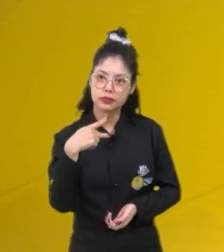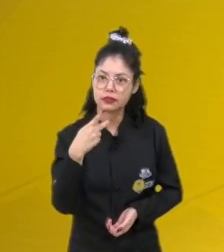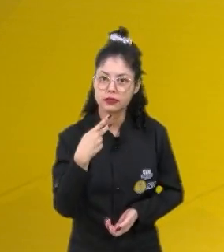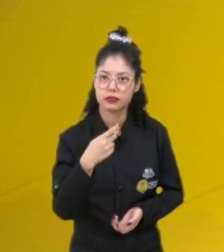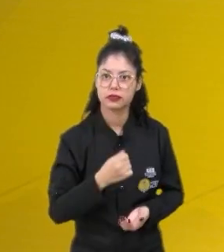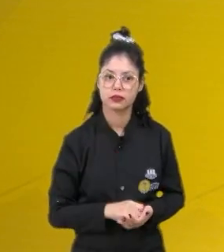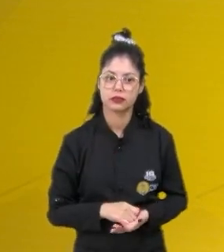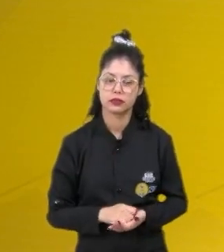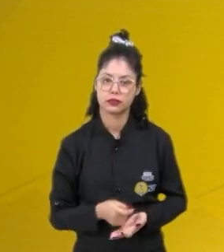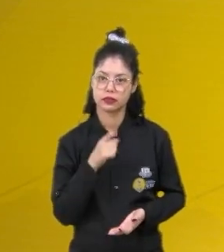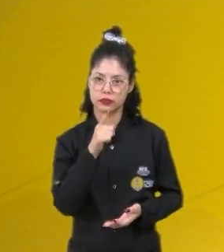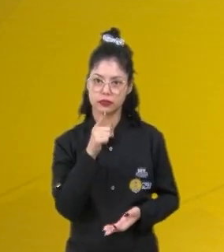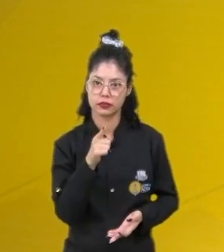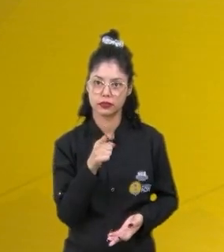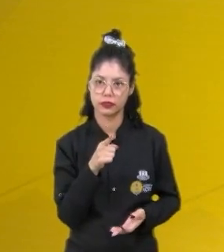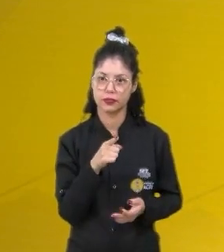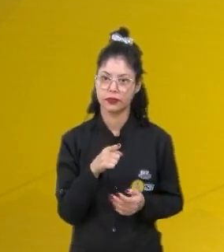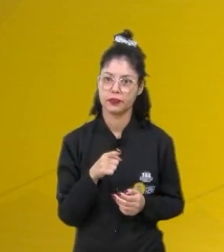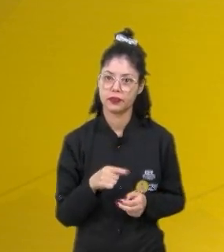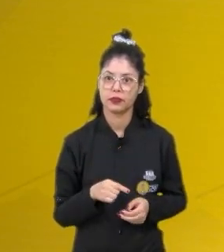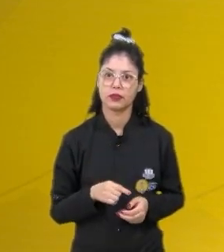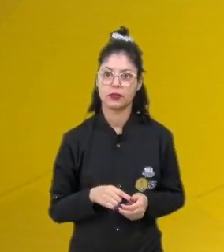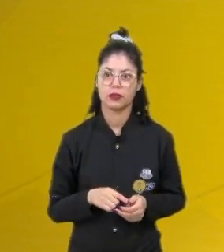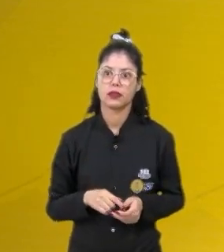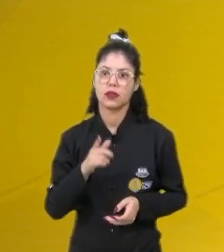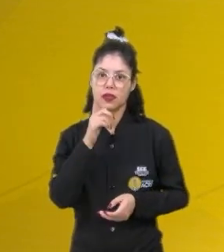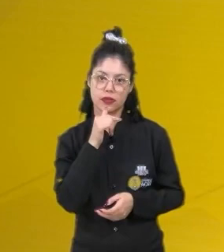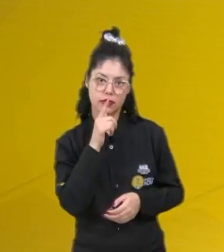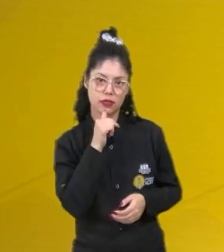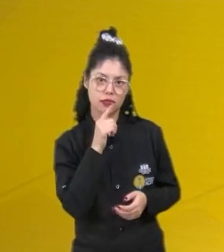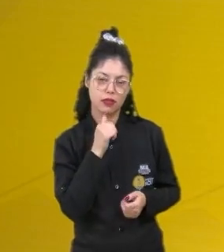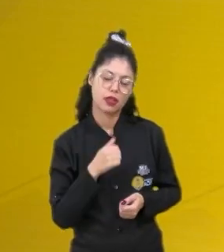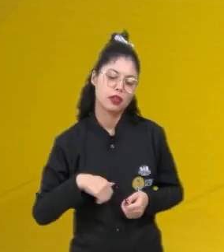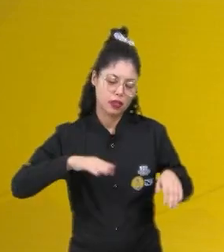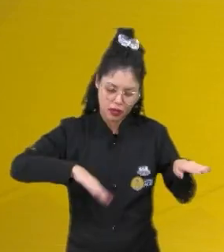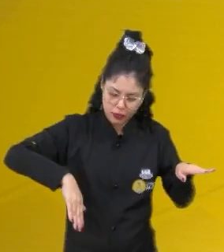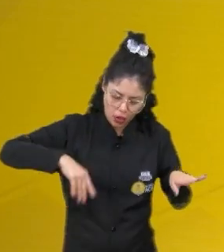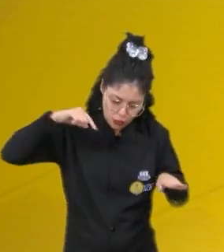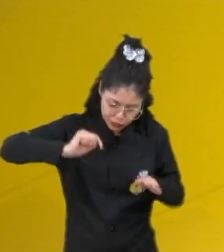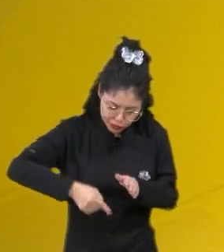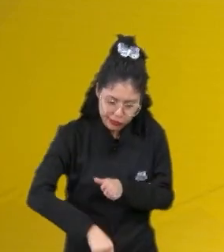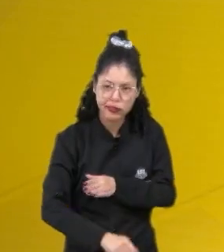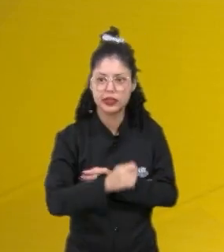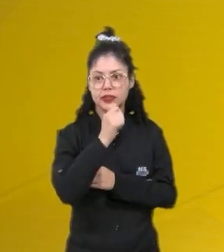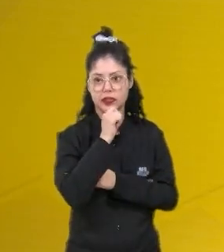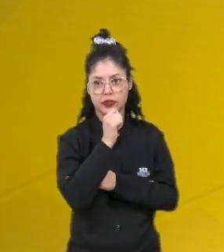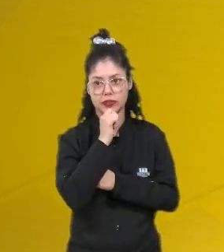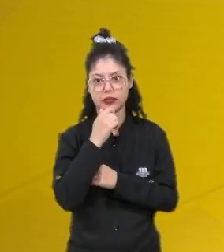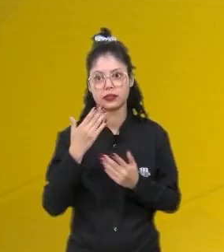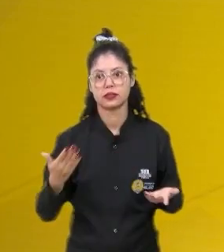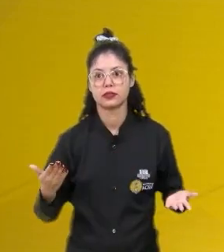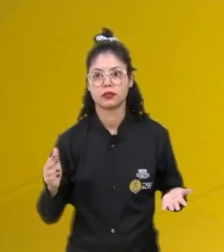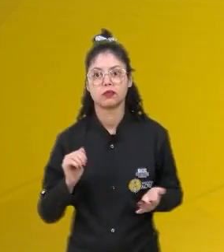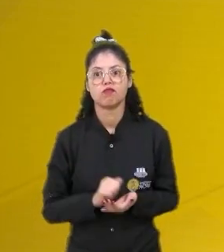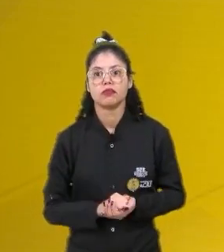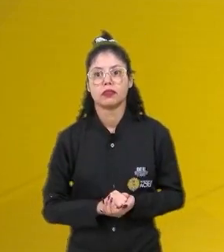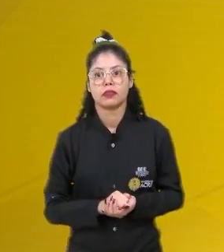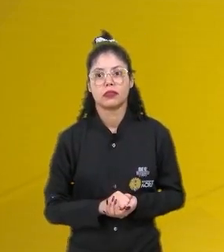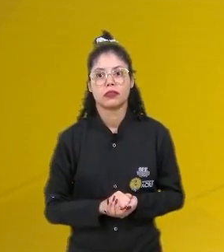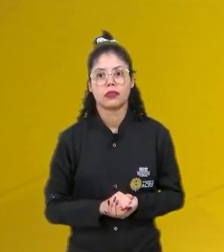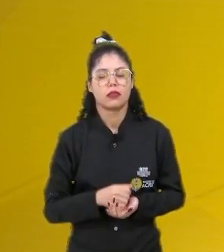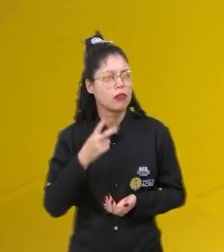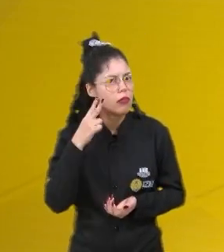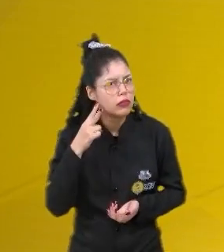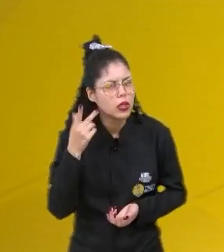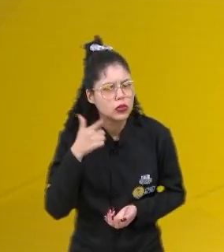falando, aí vocês estão aí mergulhando na piscina, lá no fundo da piscina, piscina, né? Vocês vão me